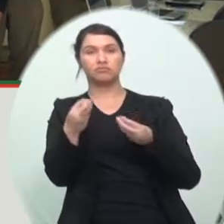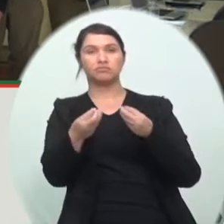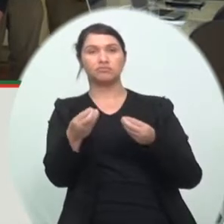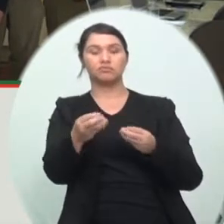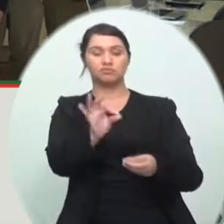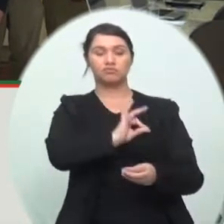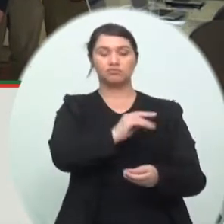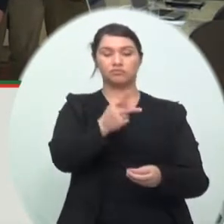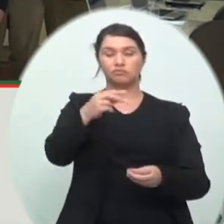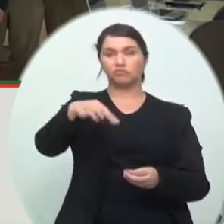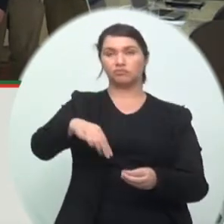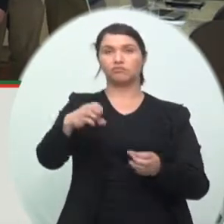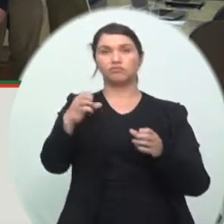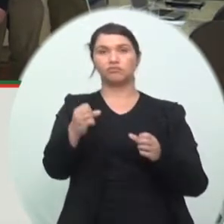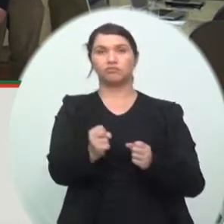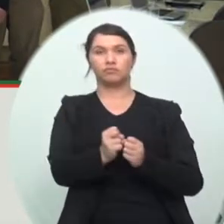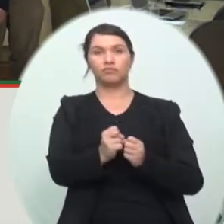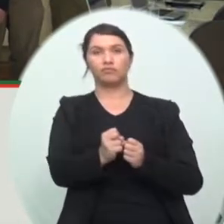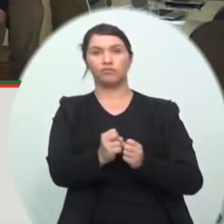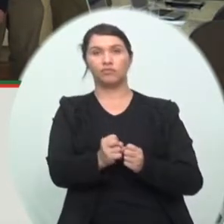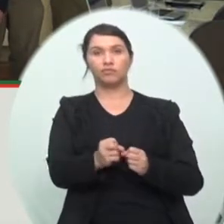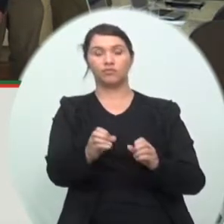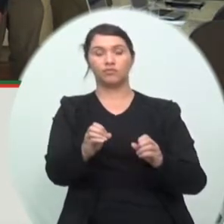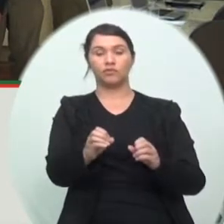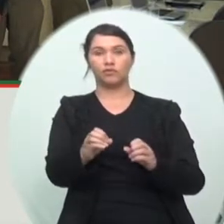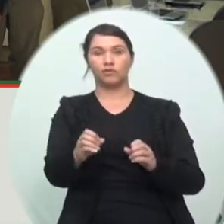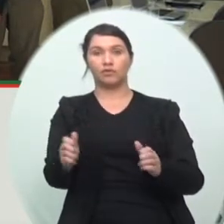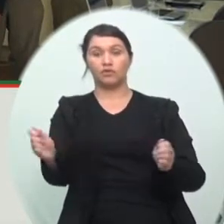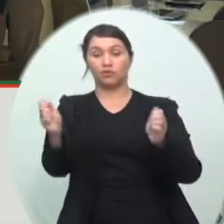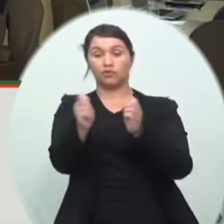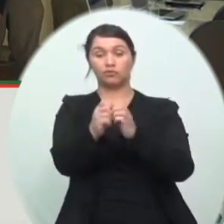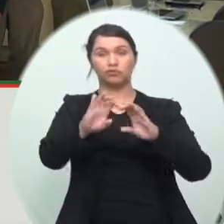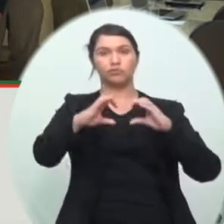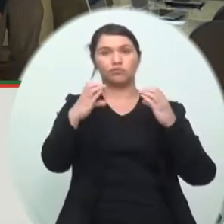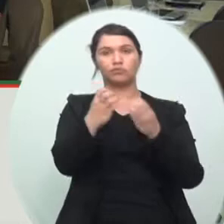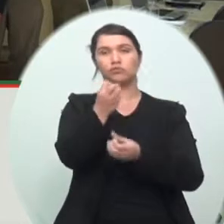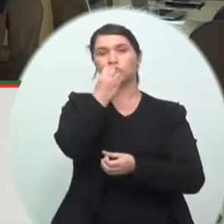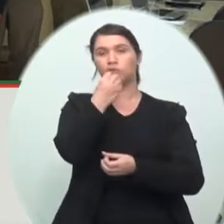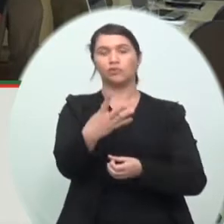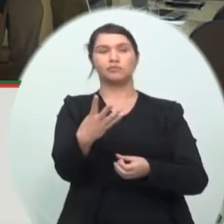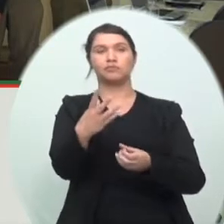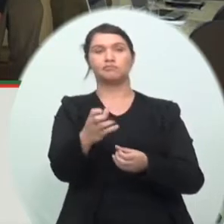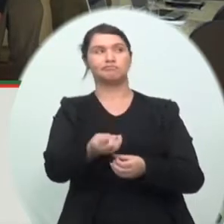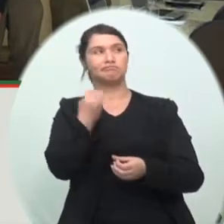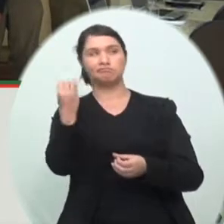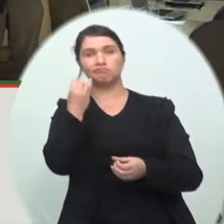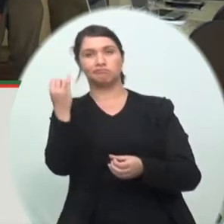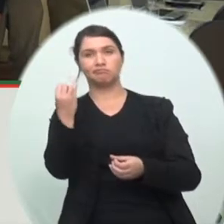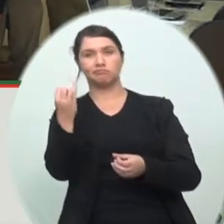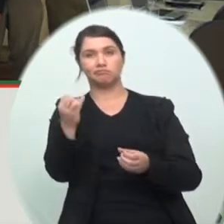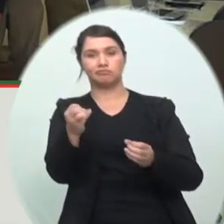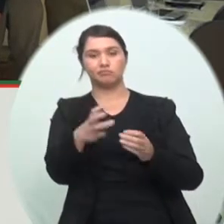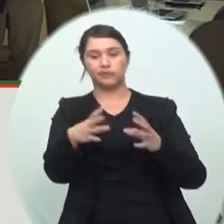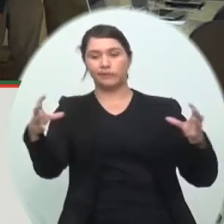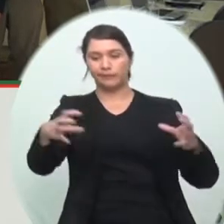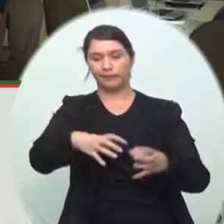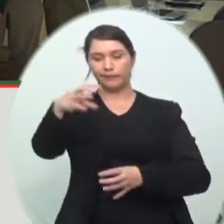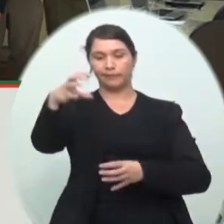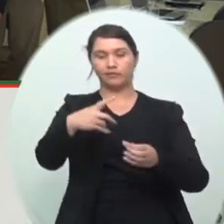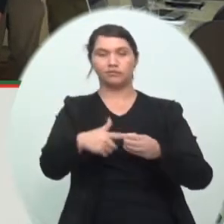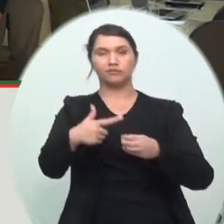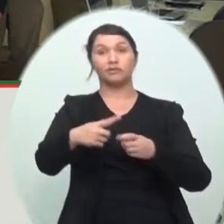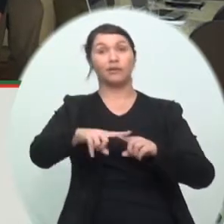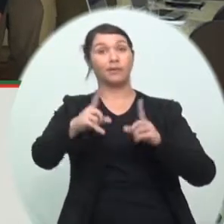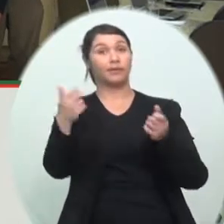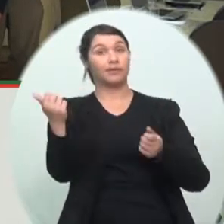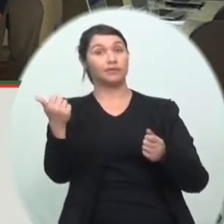da comunidade, ela pode obter os melhores resultados possíveis, independente da grandeza da cidade. Mas, para isso,